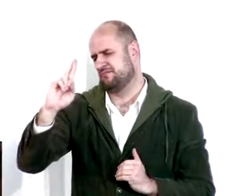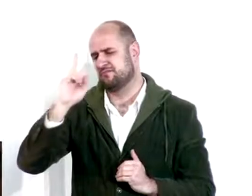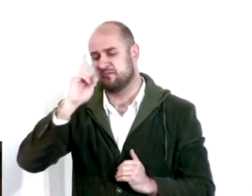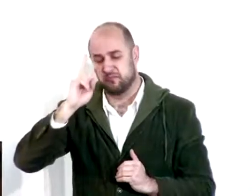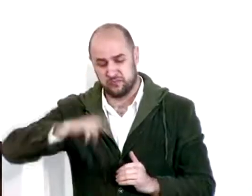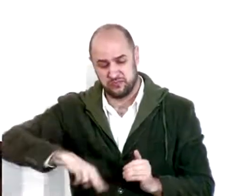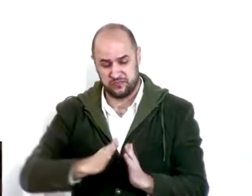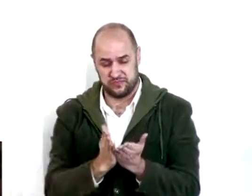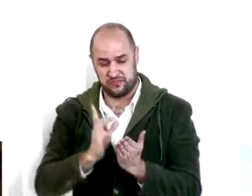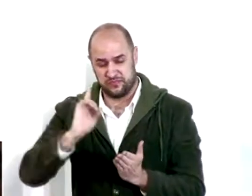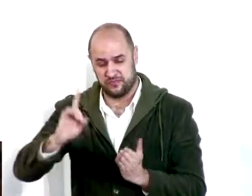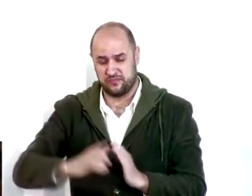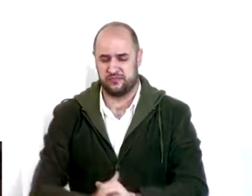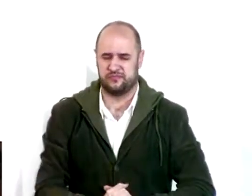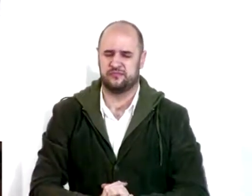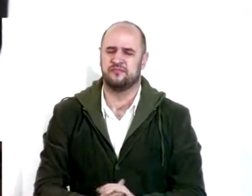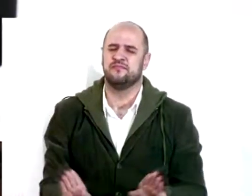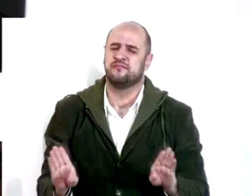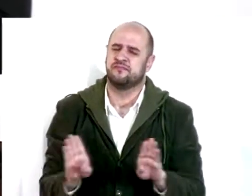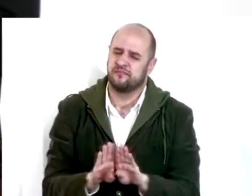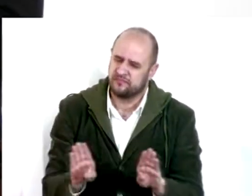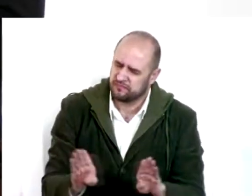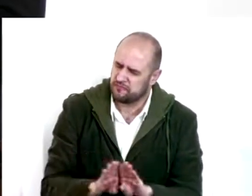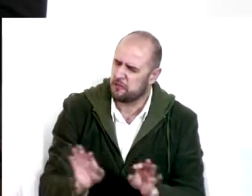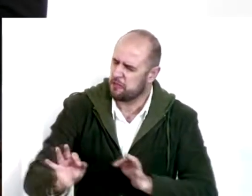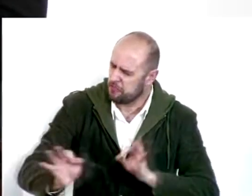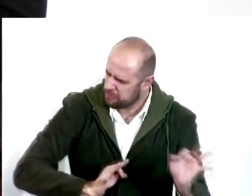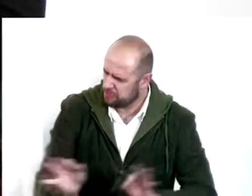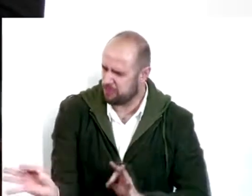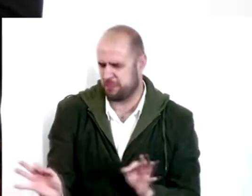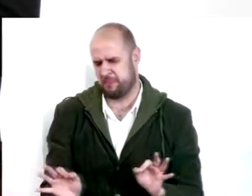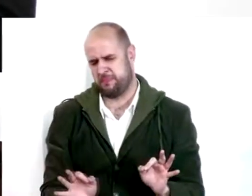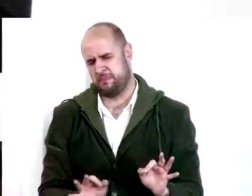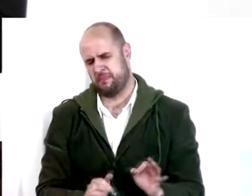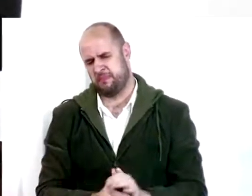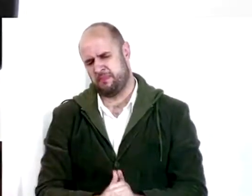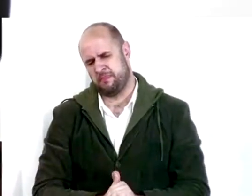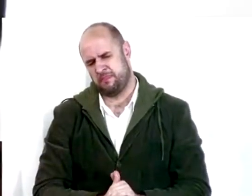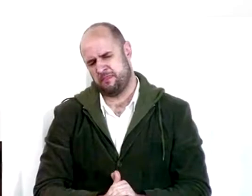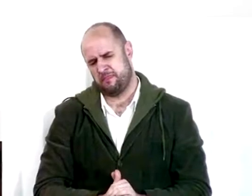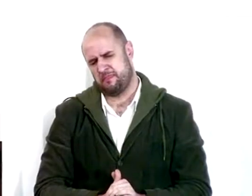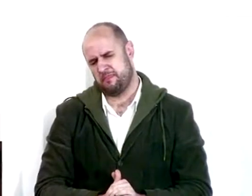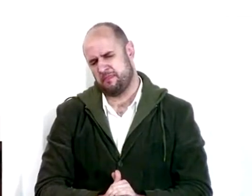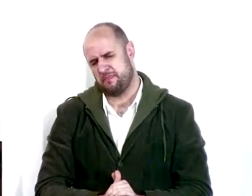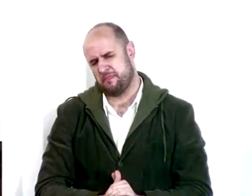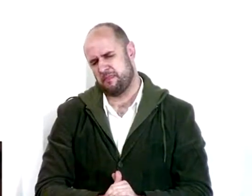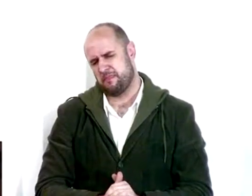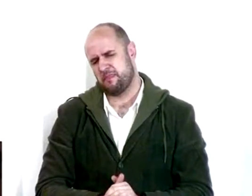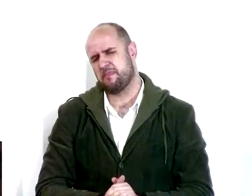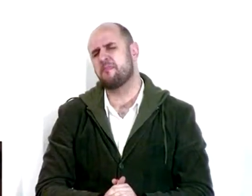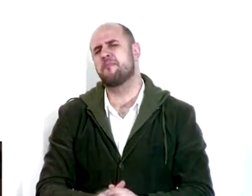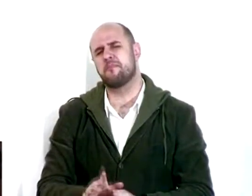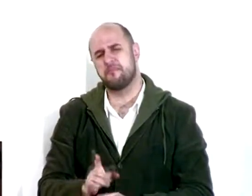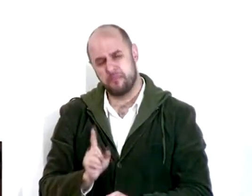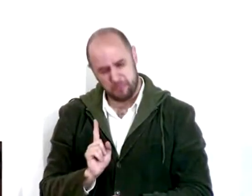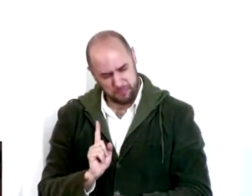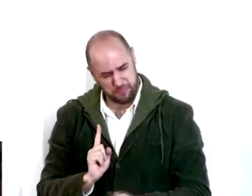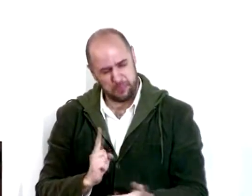palavra. Que ela também nos seja correção, que ela nos seja admoestação.